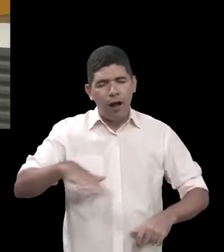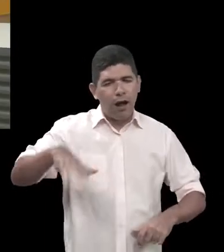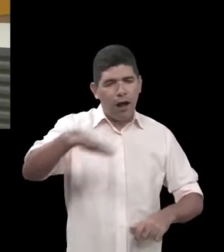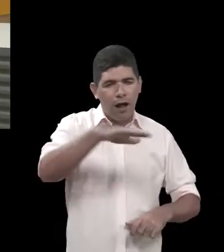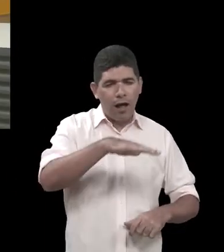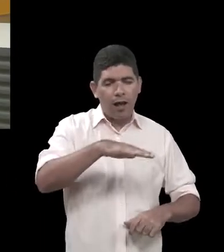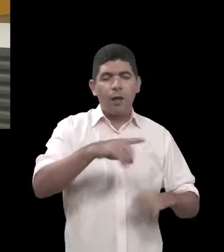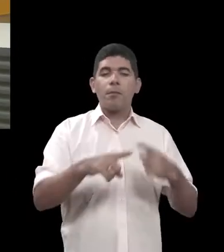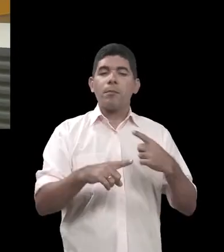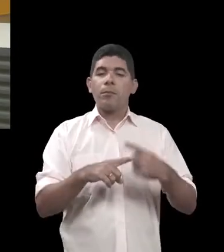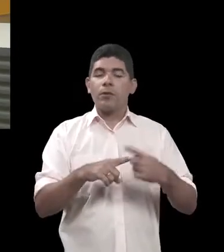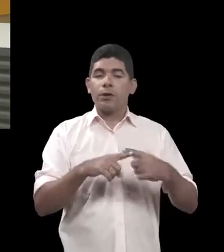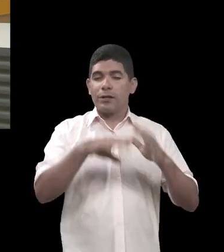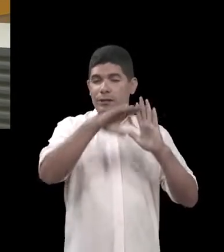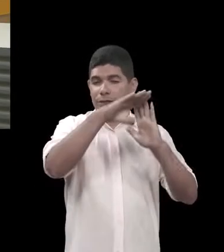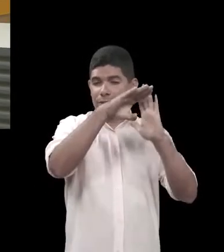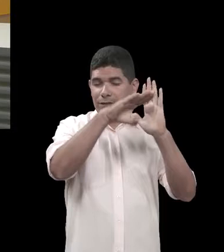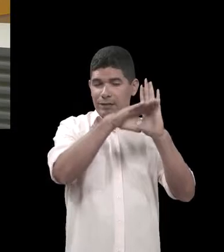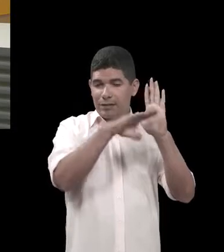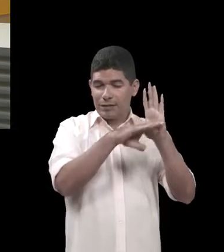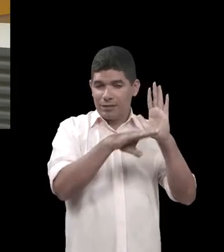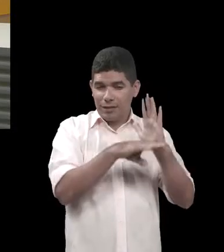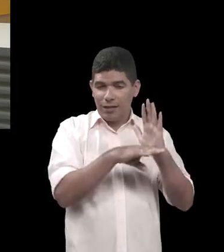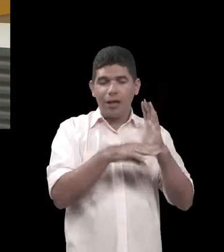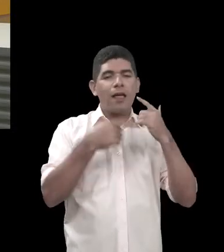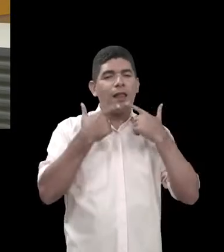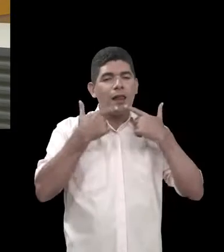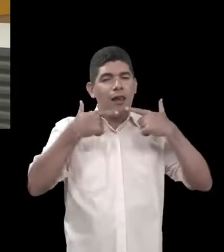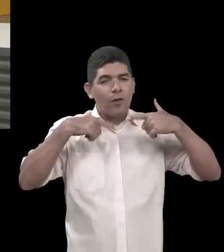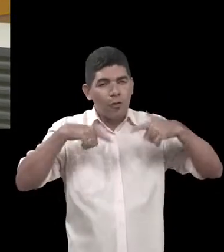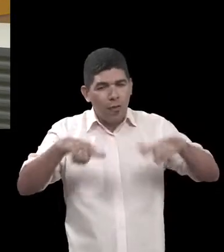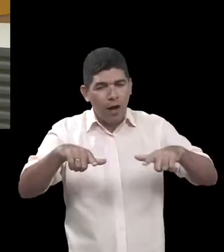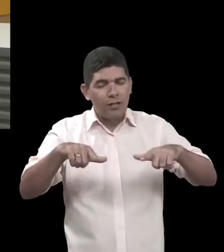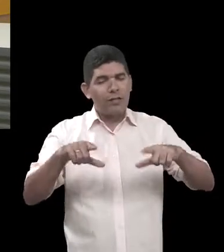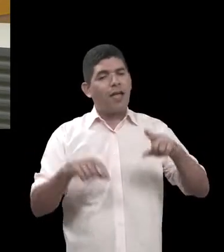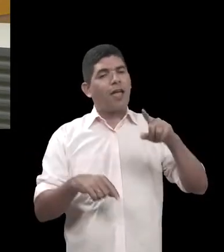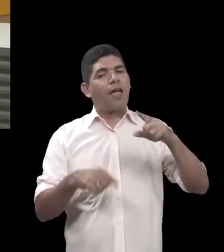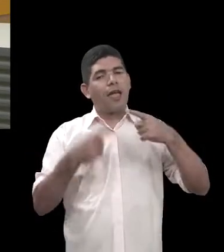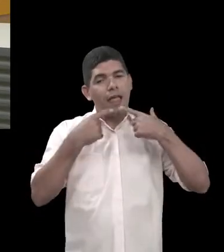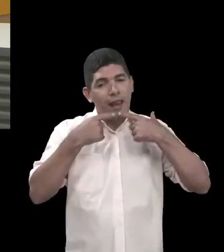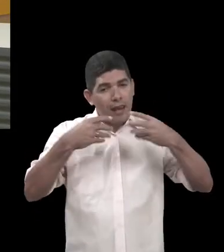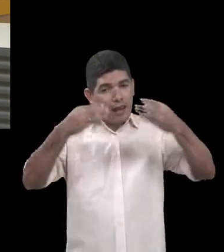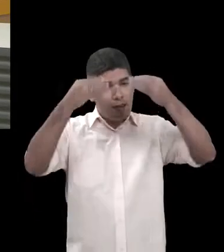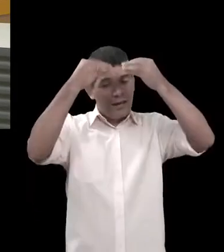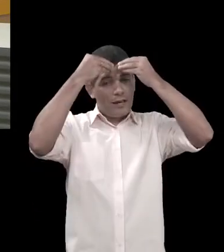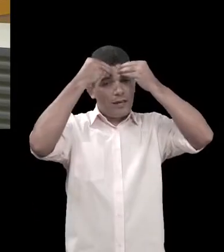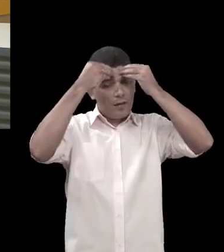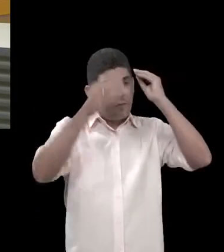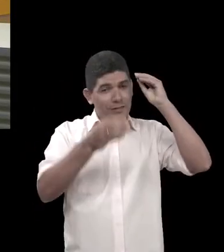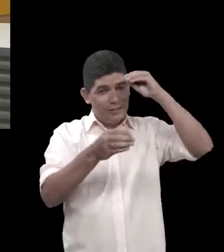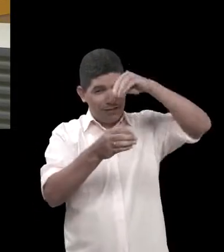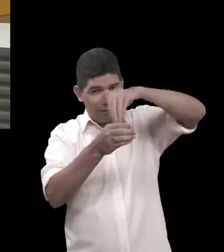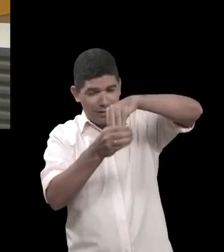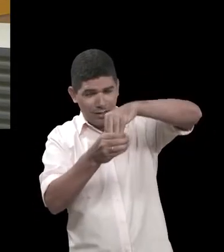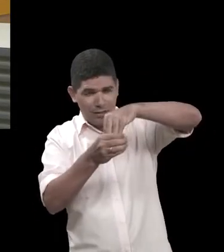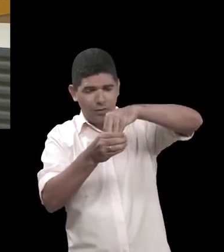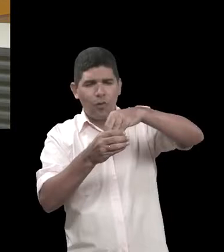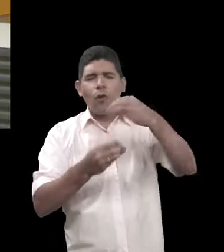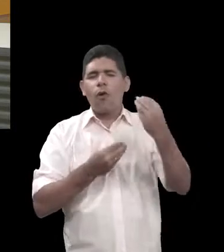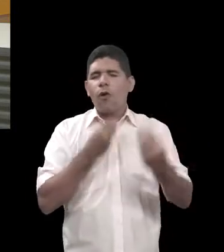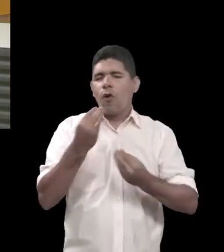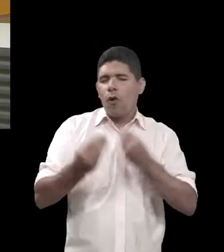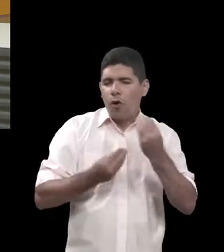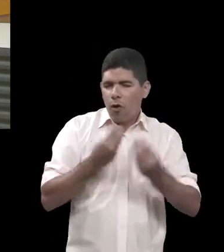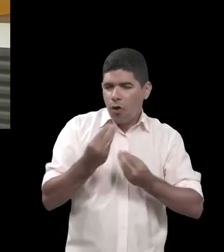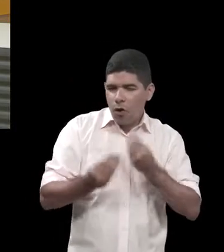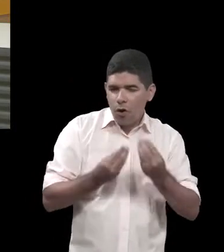uma linguagem é língua, ela tem uma forma de expressão articulada, oral né? auditiva. E aí, quando você vê uma língua, uma forma